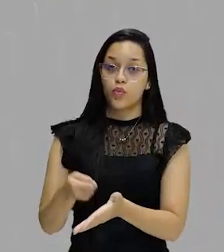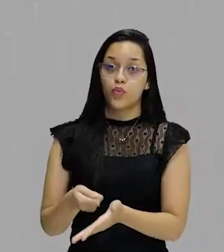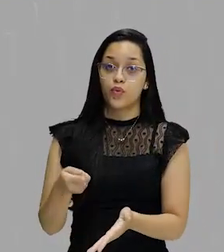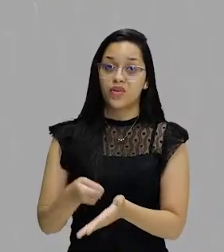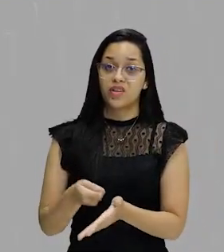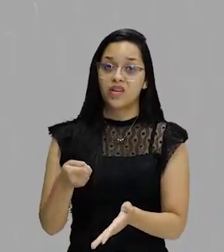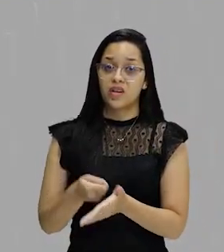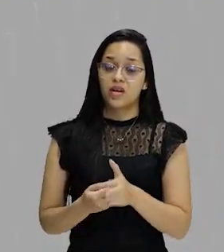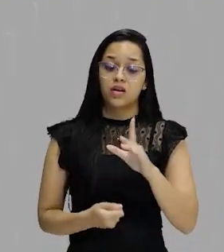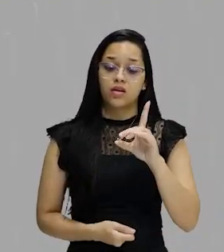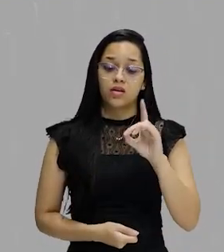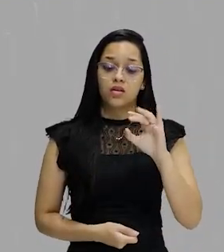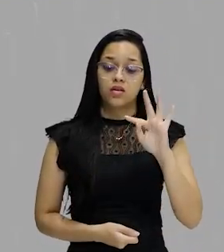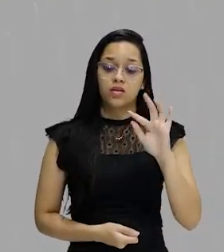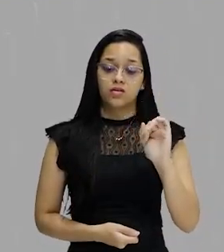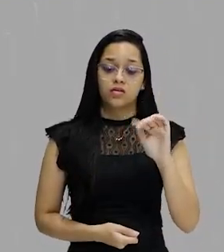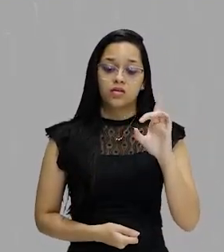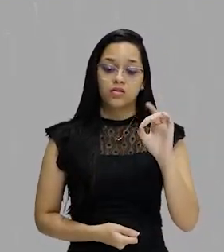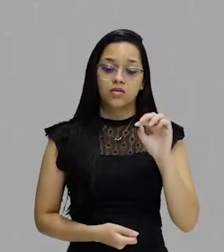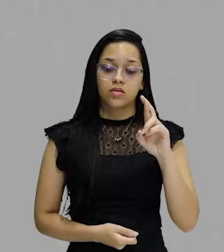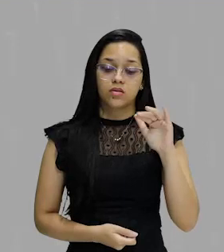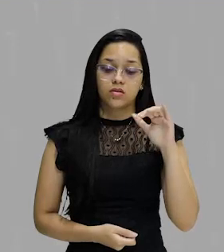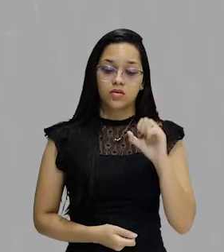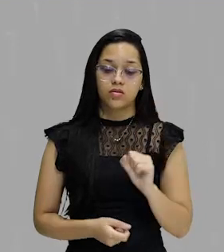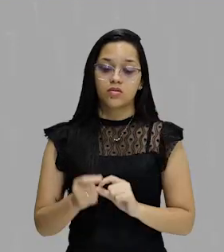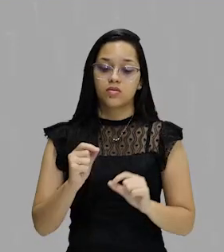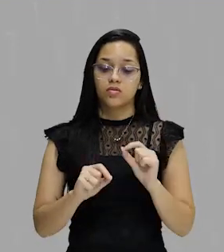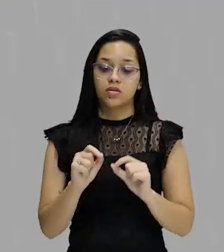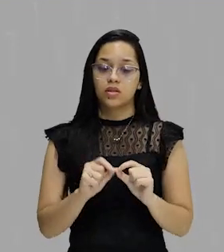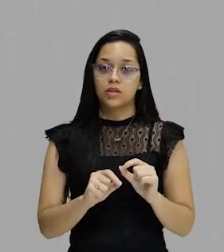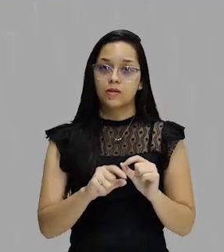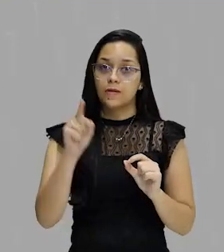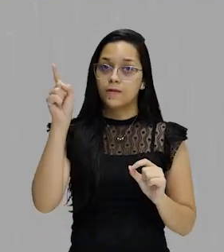autoritários, ditatoriais. Porque esse inimigo, ele censura,